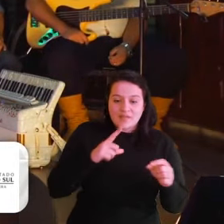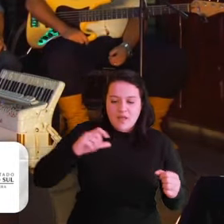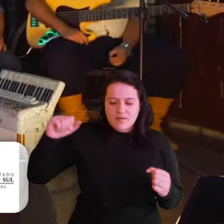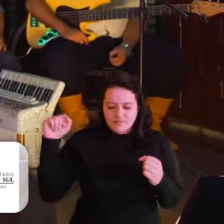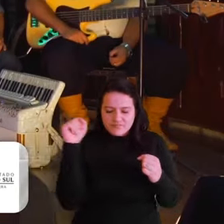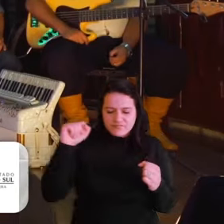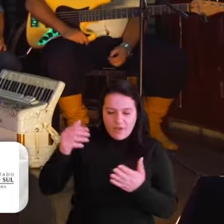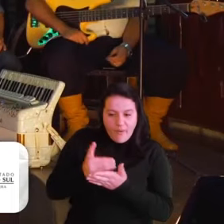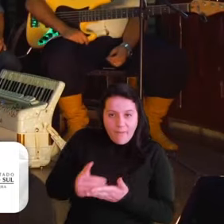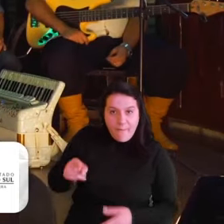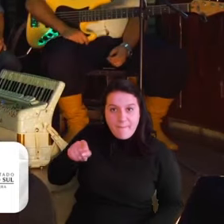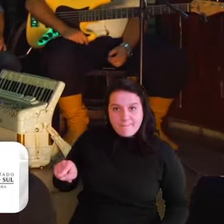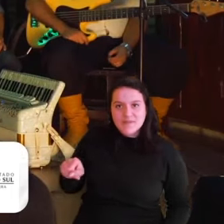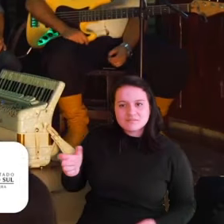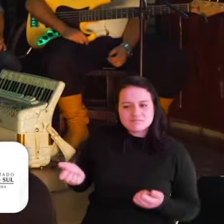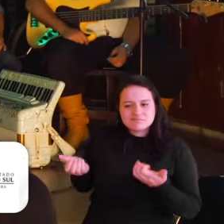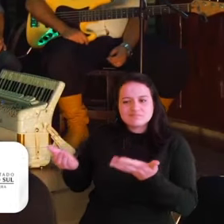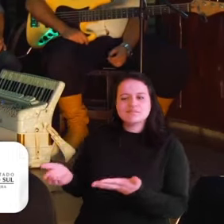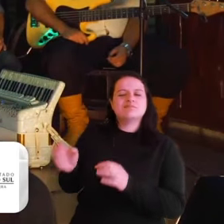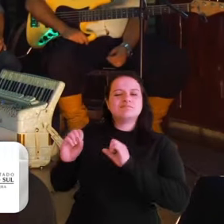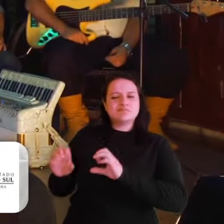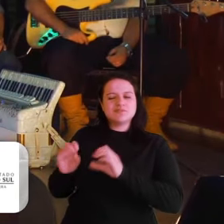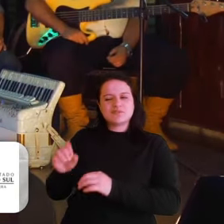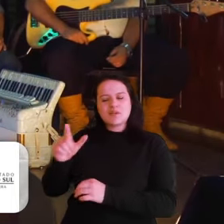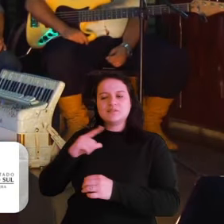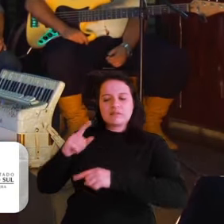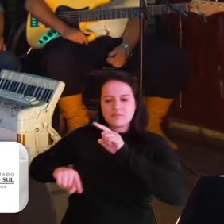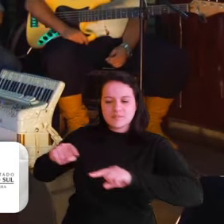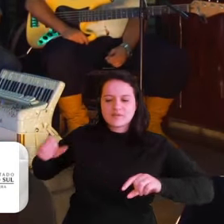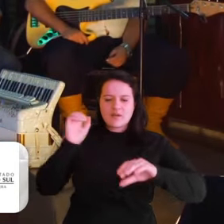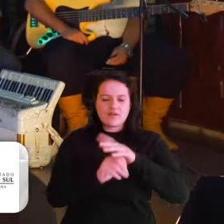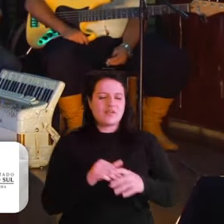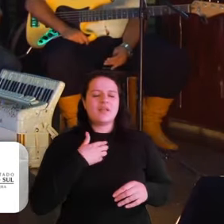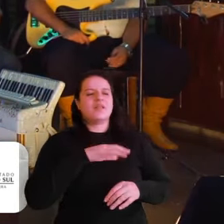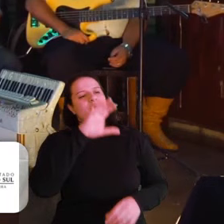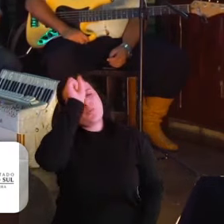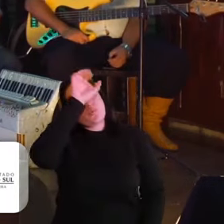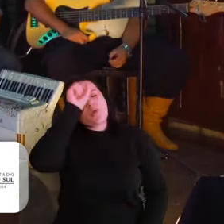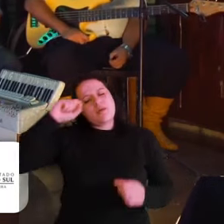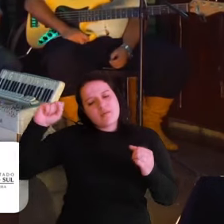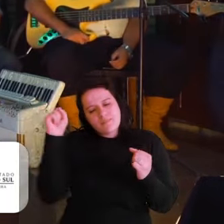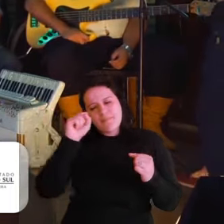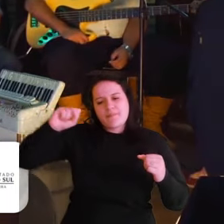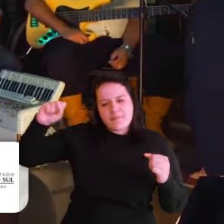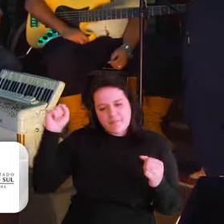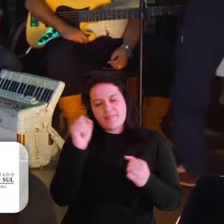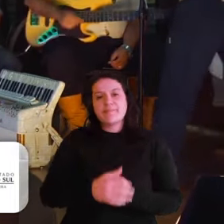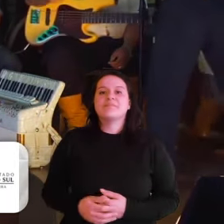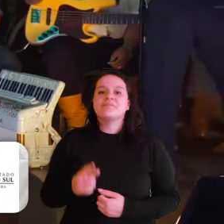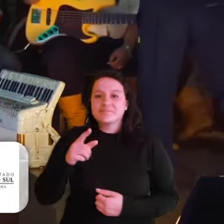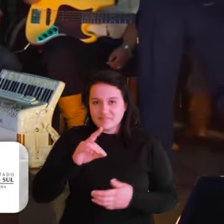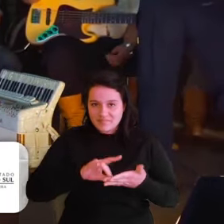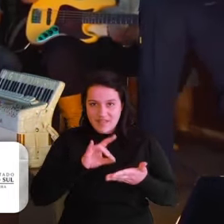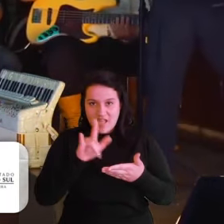Ele terminava de carregar o equipamento, ajeitar e ia se escondia. E ó, Gaita. Na verdade, ele arranhava o acordeão e o Chiquito... Eu e o Chiquito que